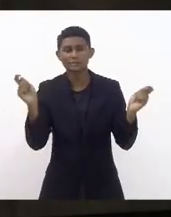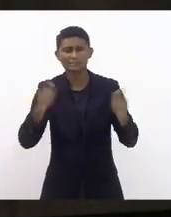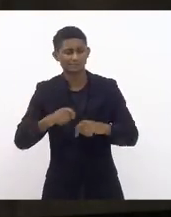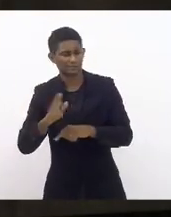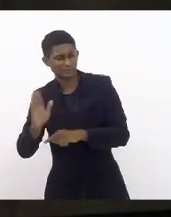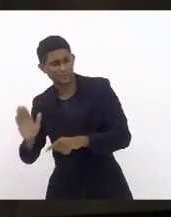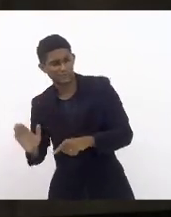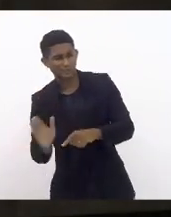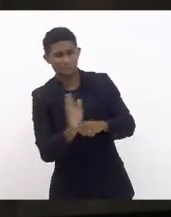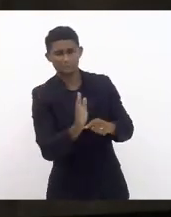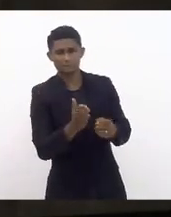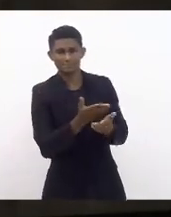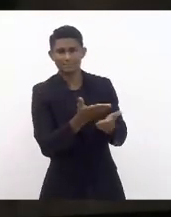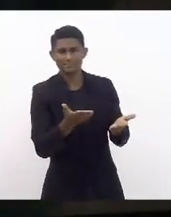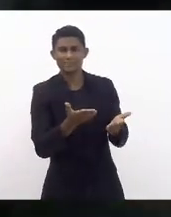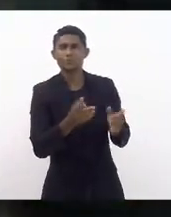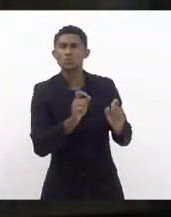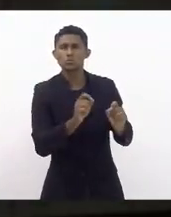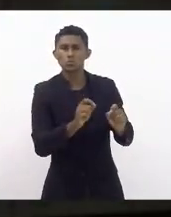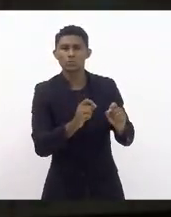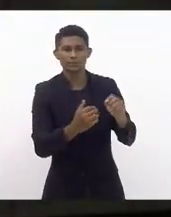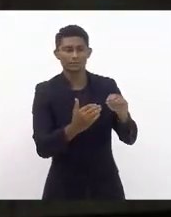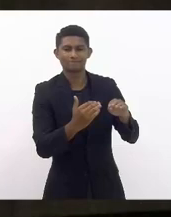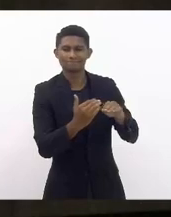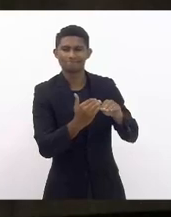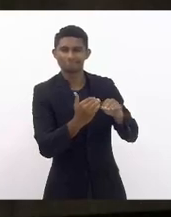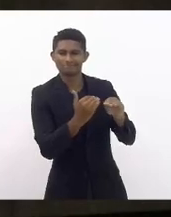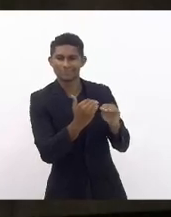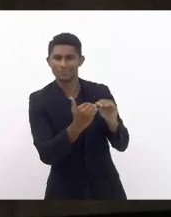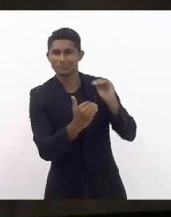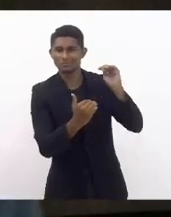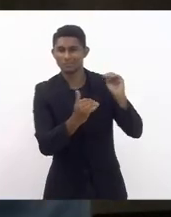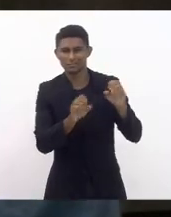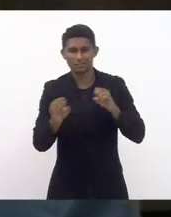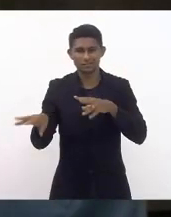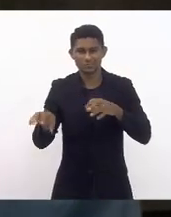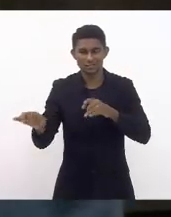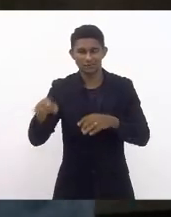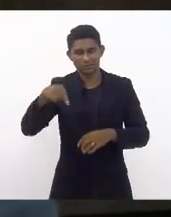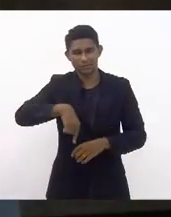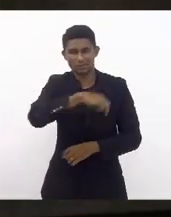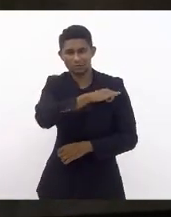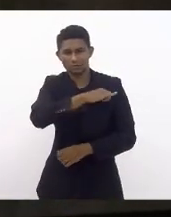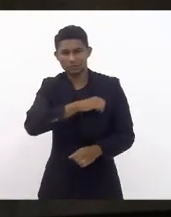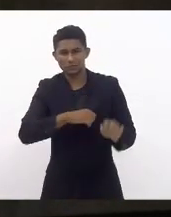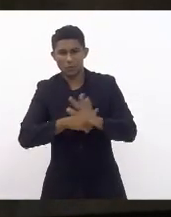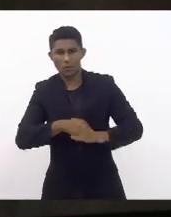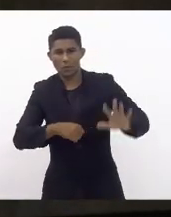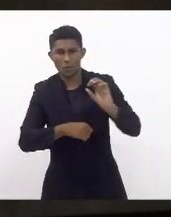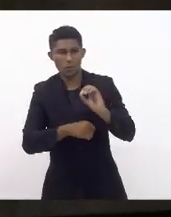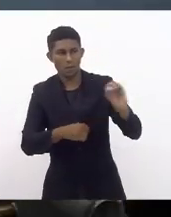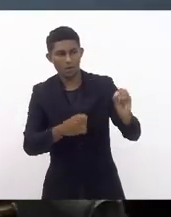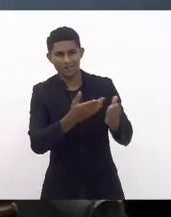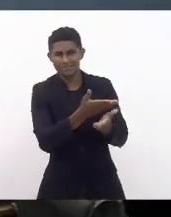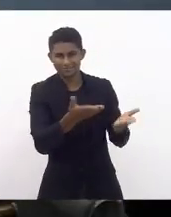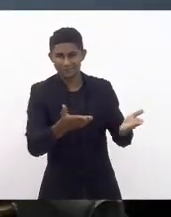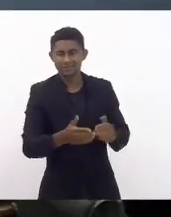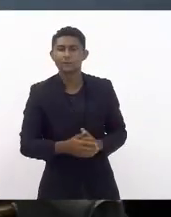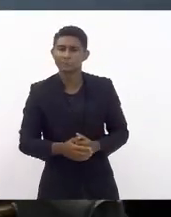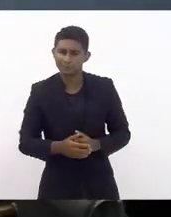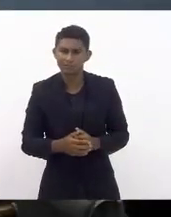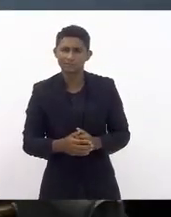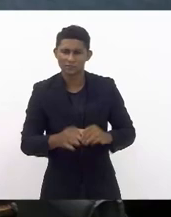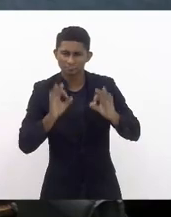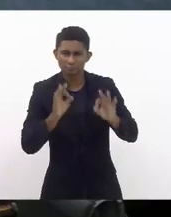Jogar uma boia para o ensino superior público estadual na zona oeste da cidade do Rio de Janeiro, nas regiões adjacentes, e